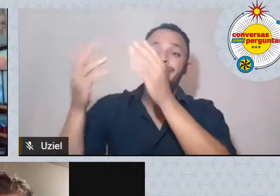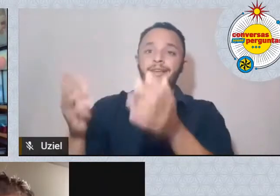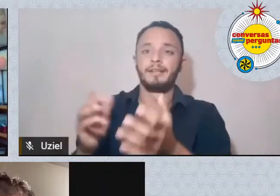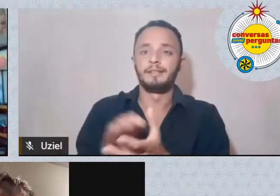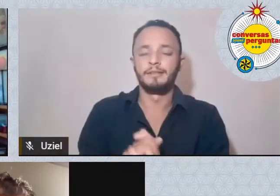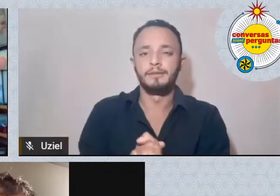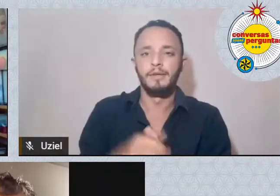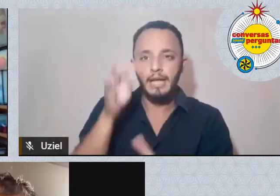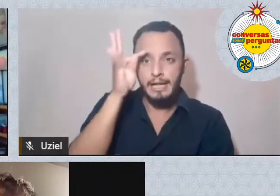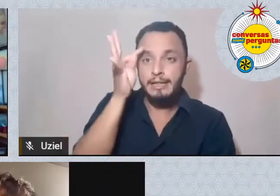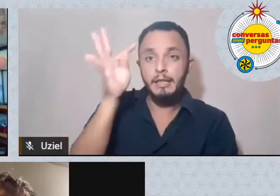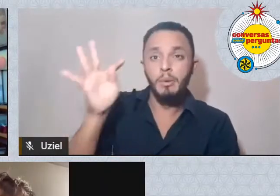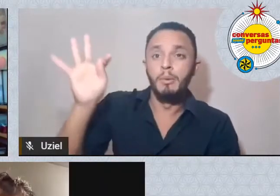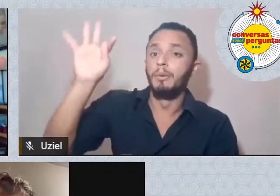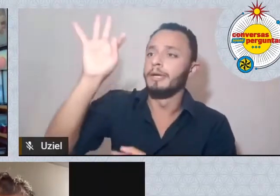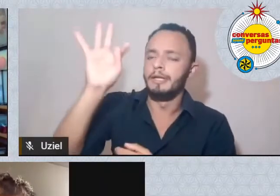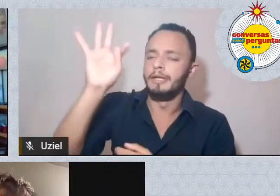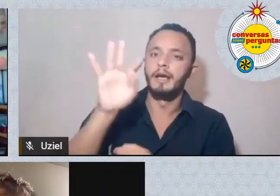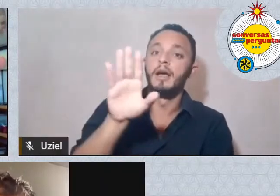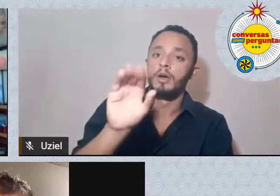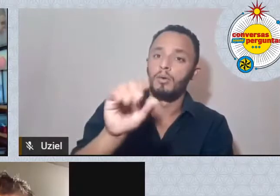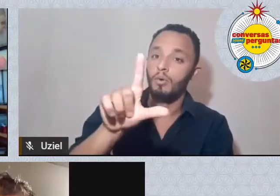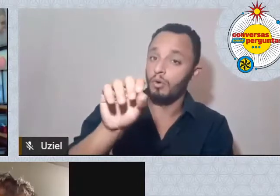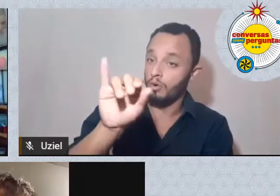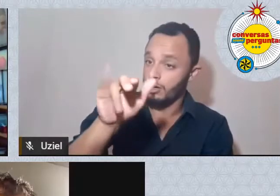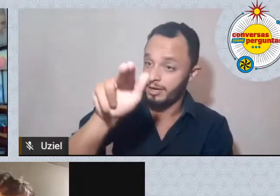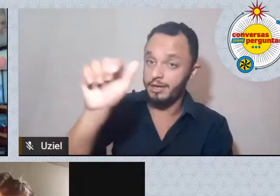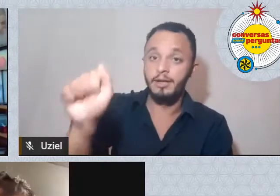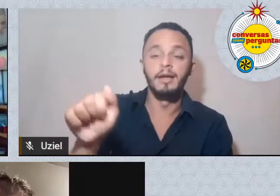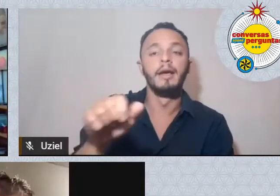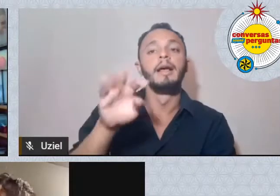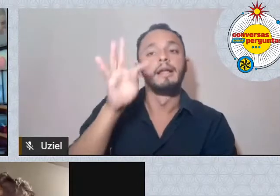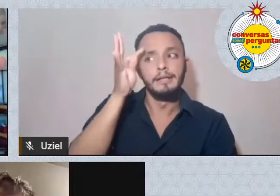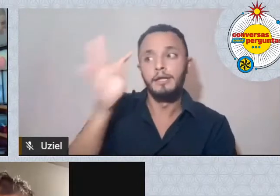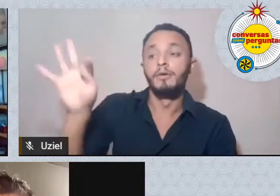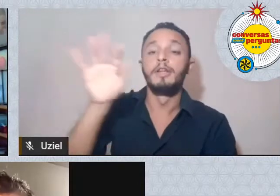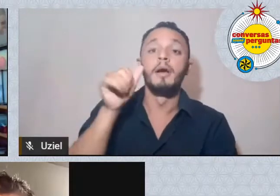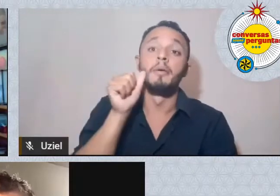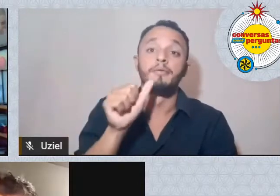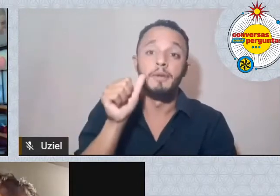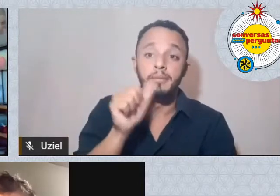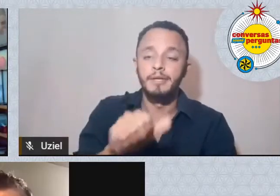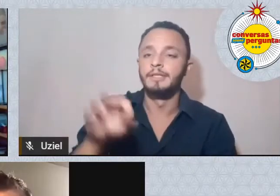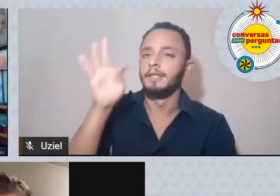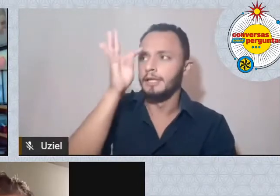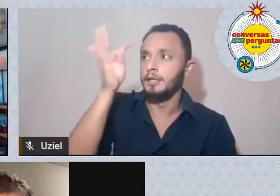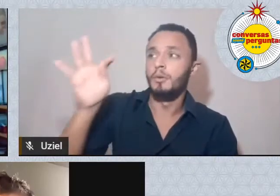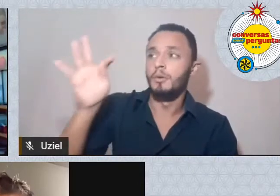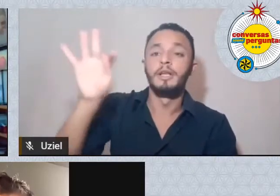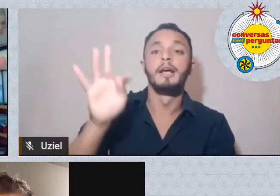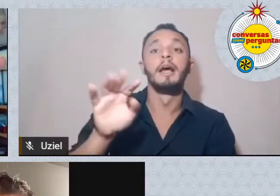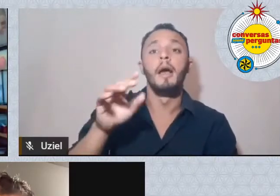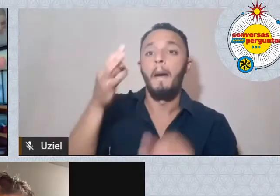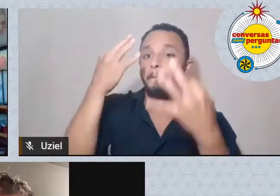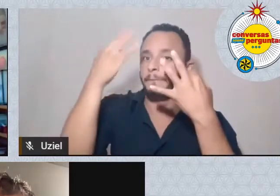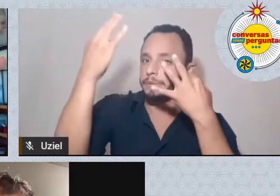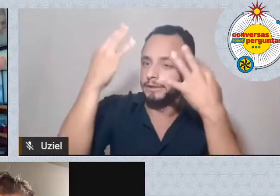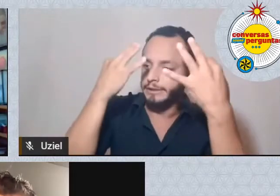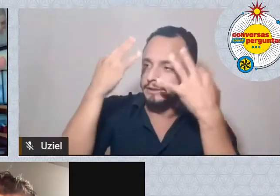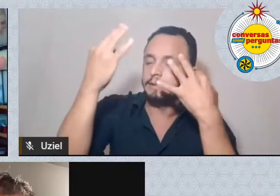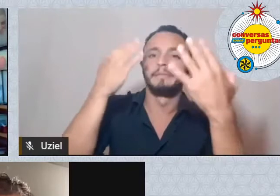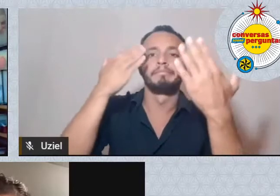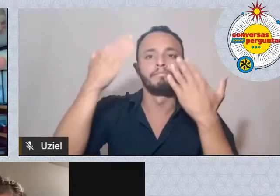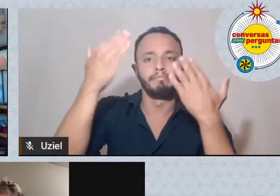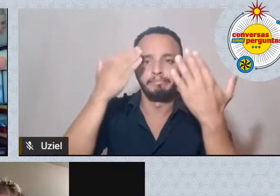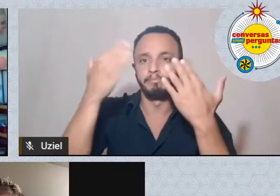decolonial, pós-colonial, teoria feminista, teoria queer, social, cultural studies, mesmo psicanálise mais crítica, né?